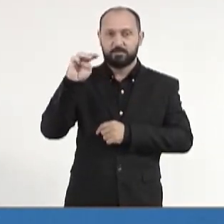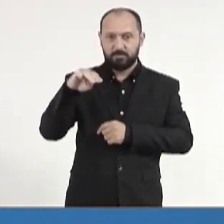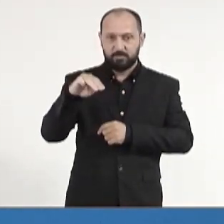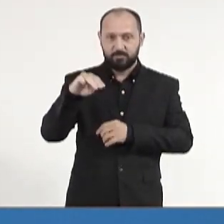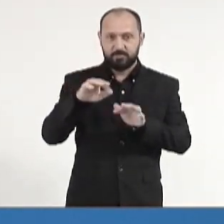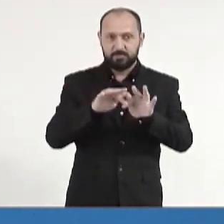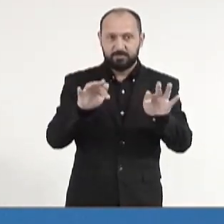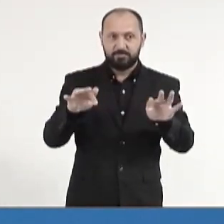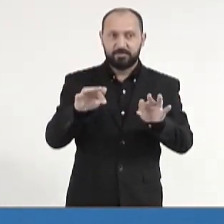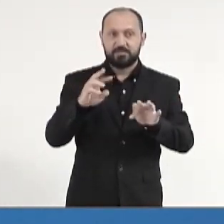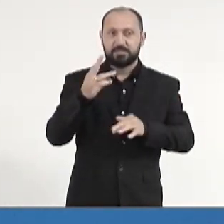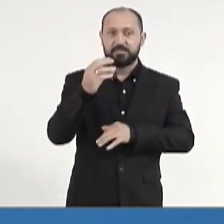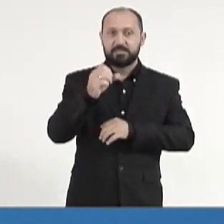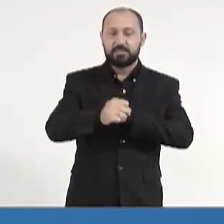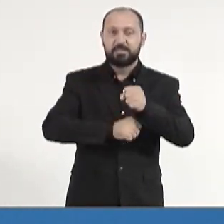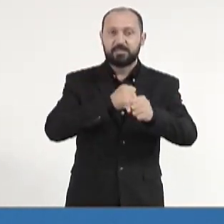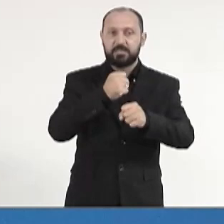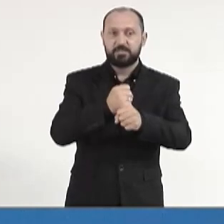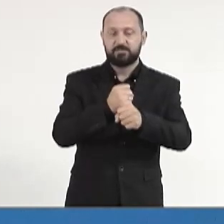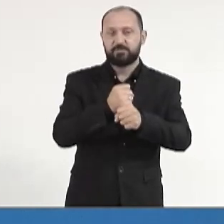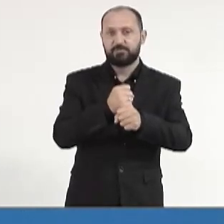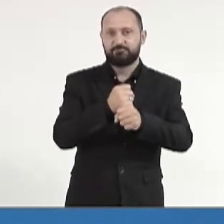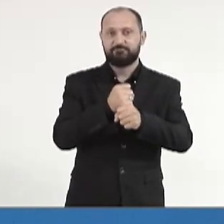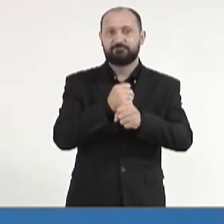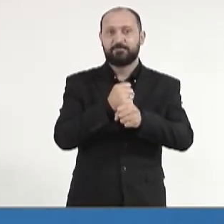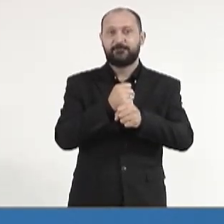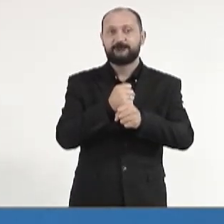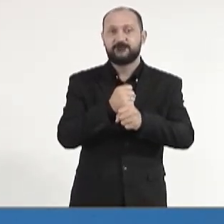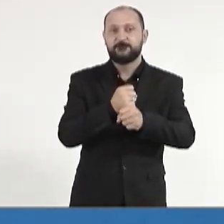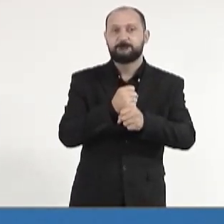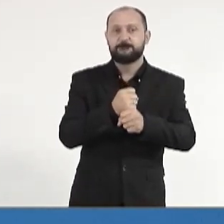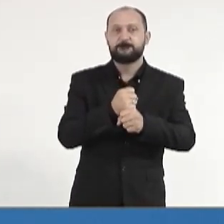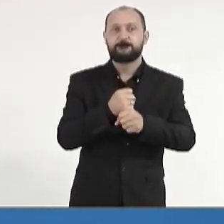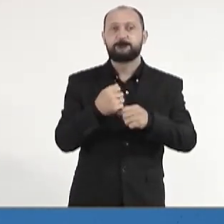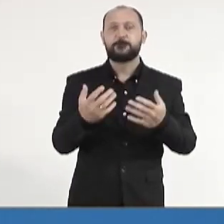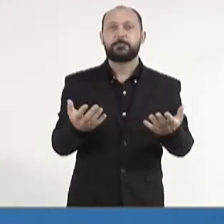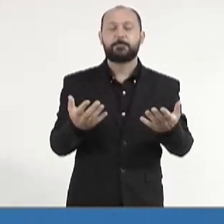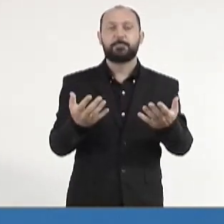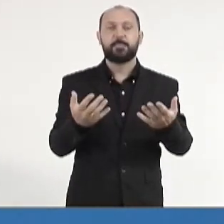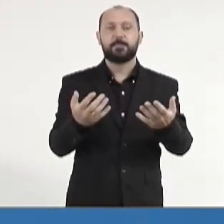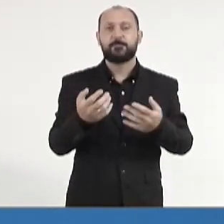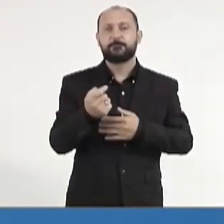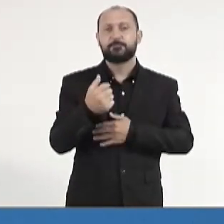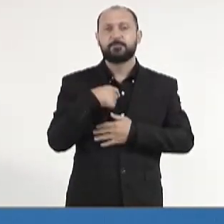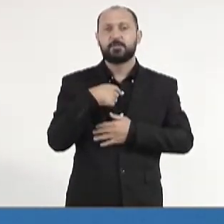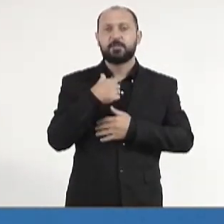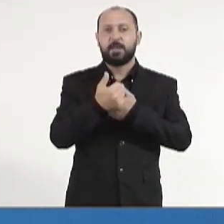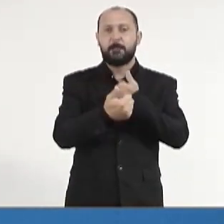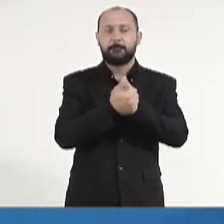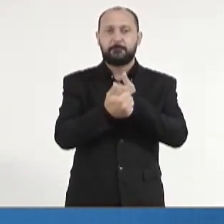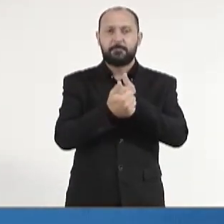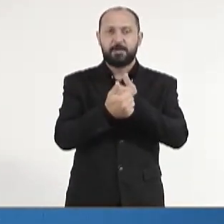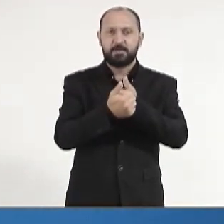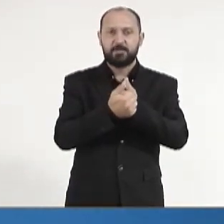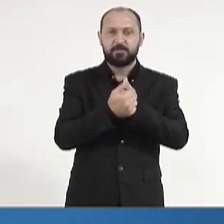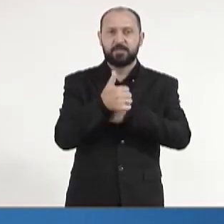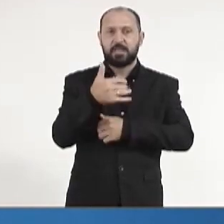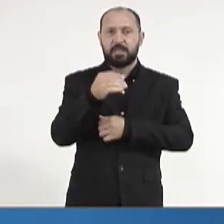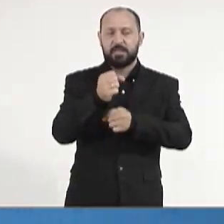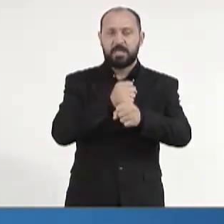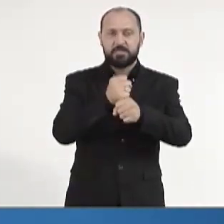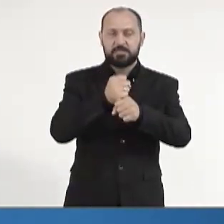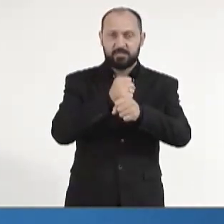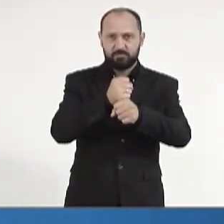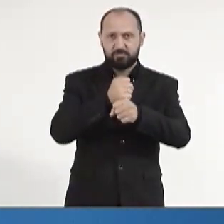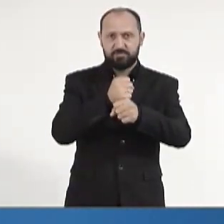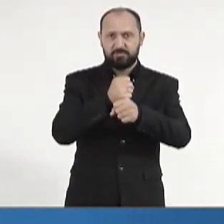pista simples, mais 30 anos, deputada Mara. É um negócio assim que vai chegar daqui a pouco, daqui 10